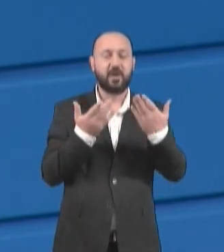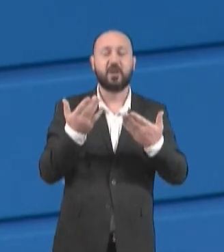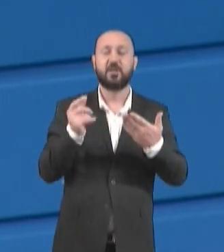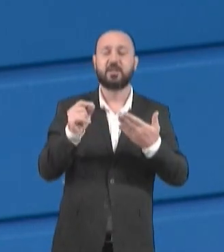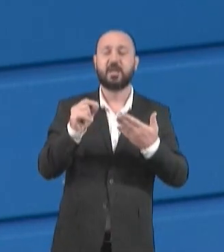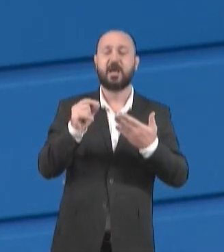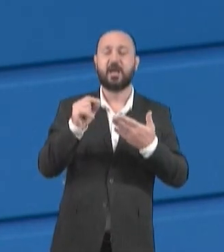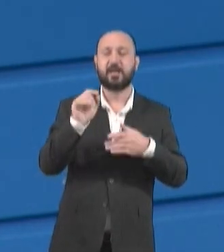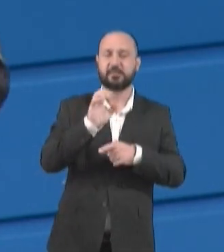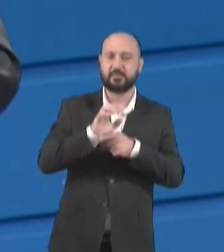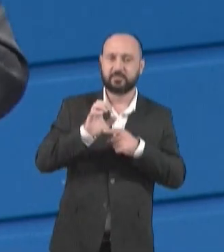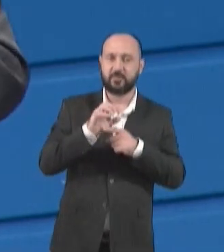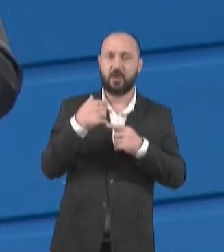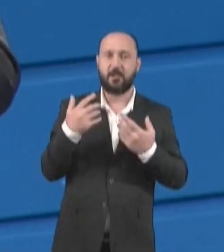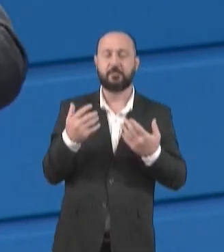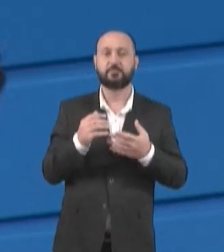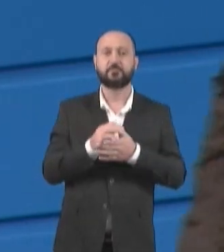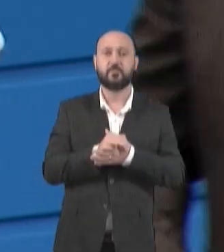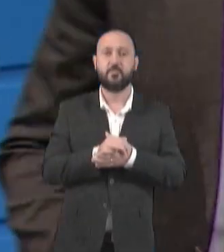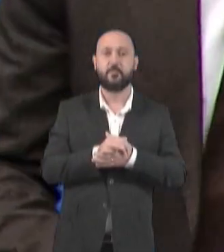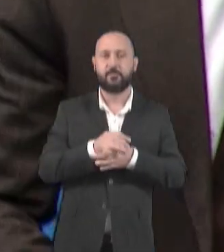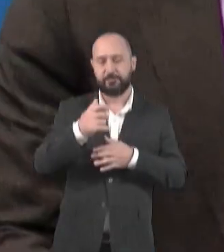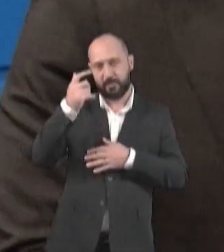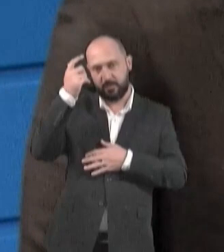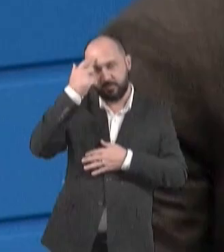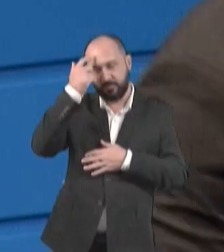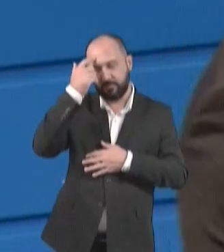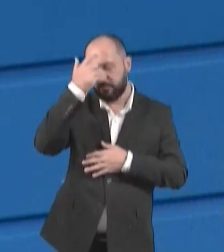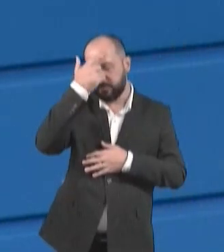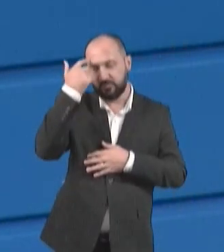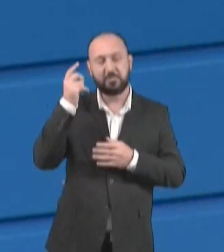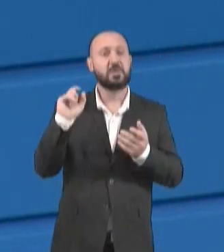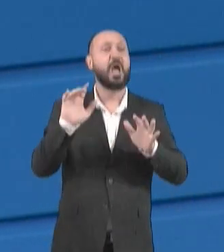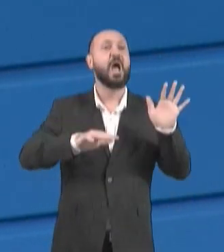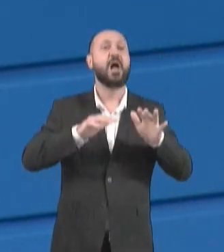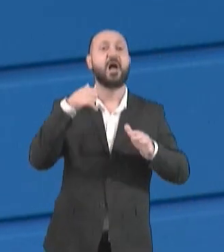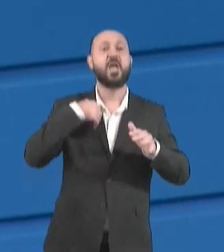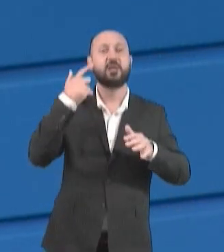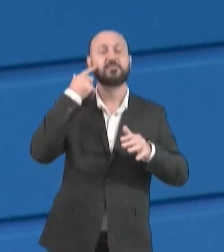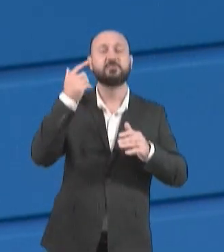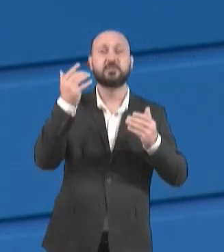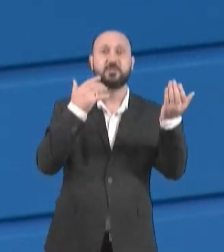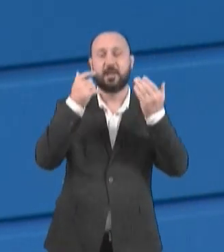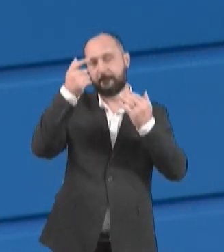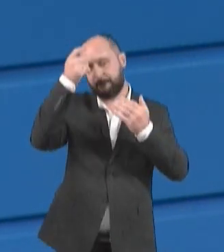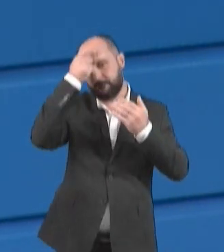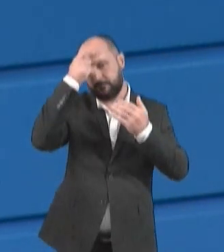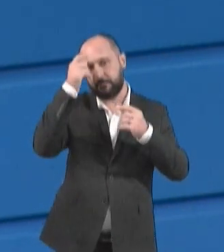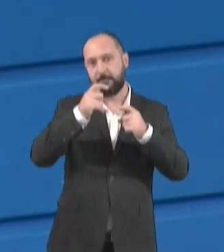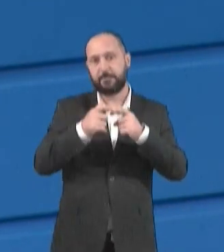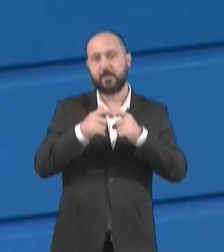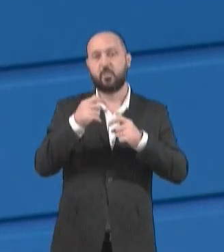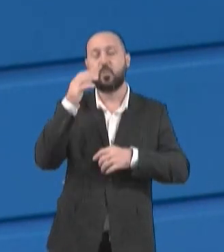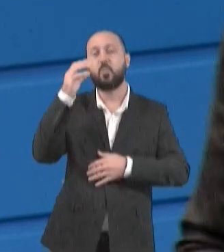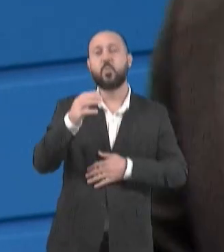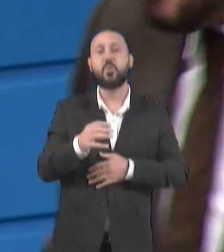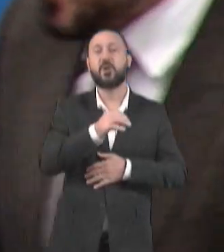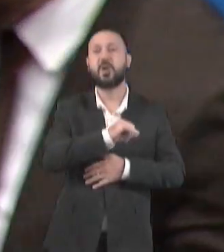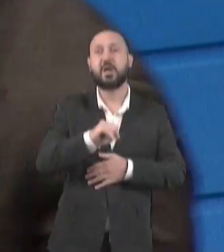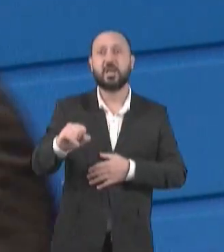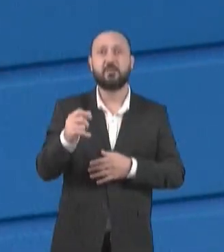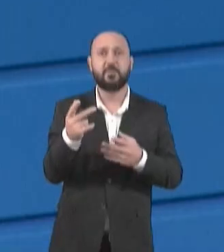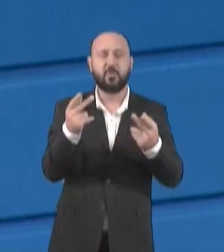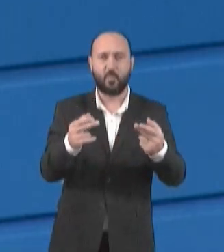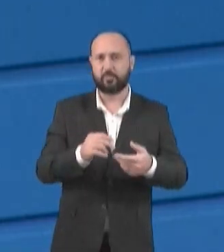a Secretaria de Segurança Pública, acho que os psiquiatras não conseguem entender um crime de